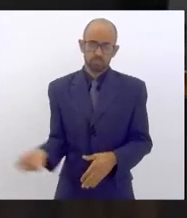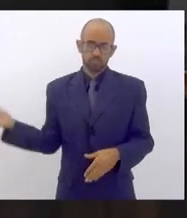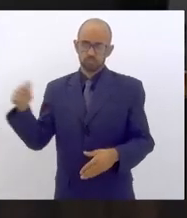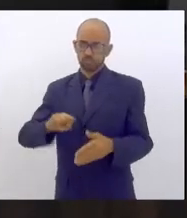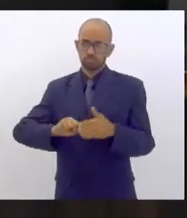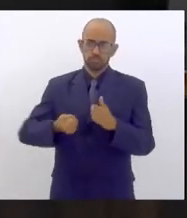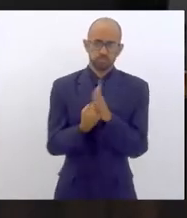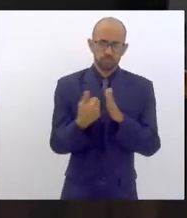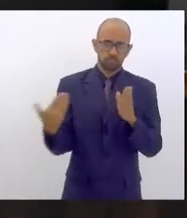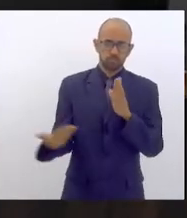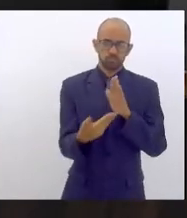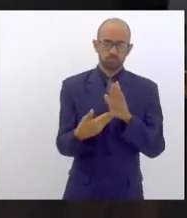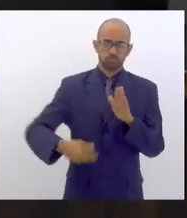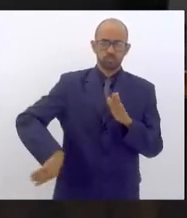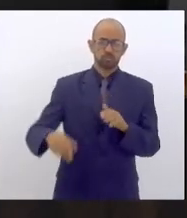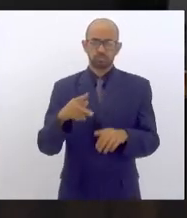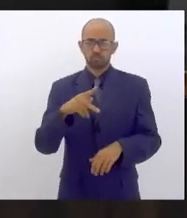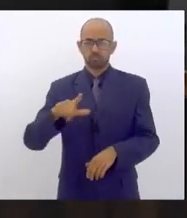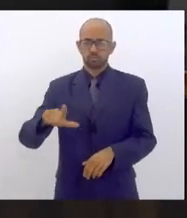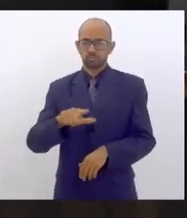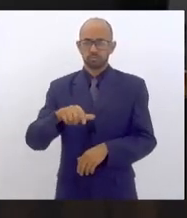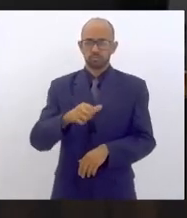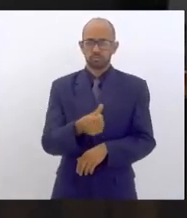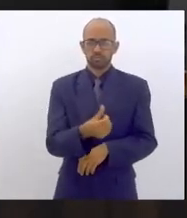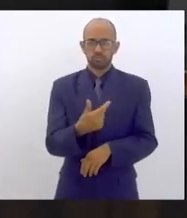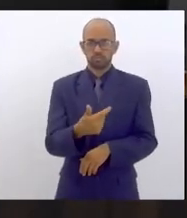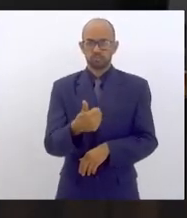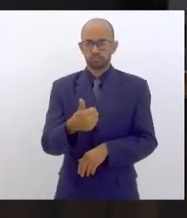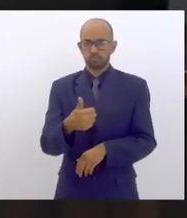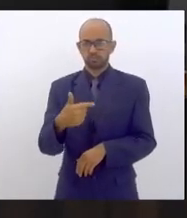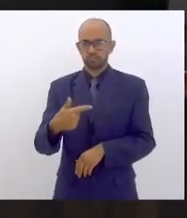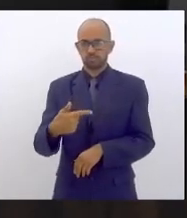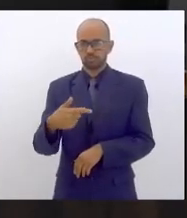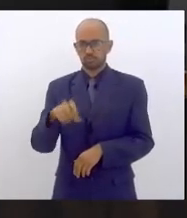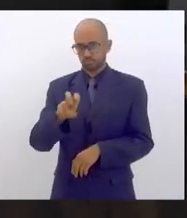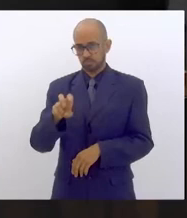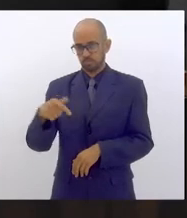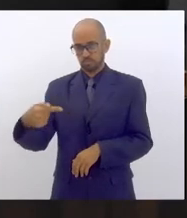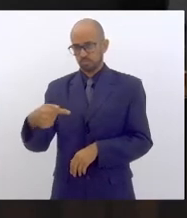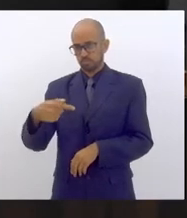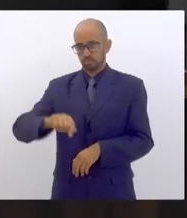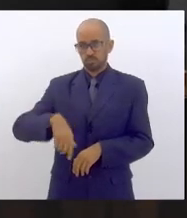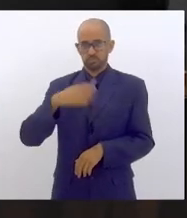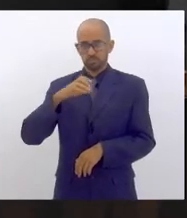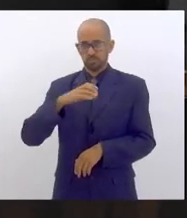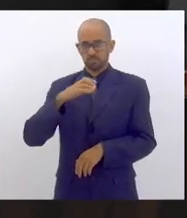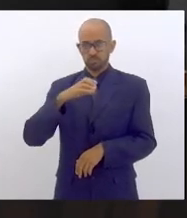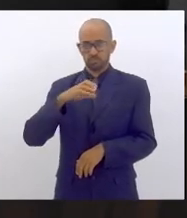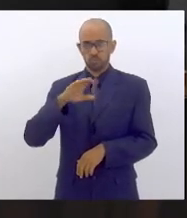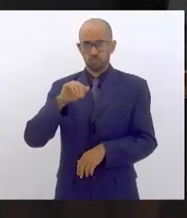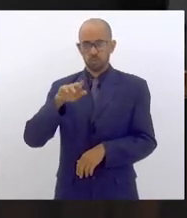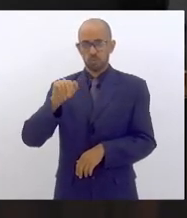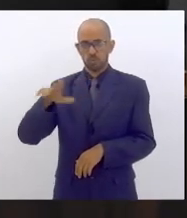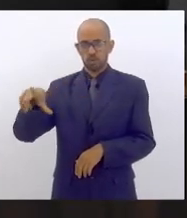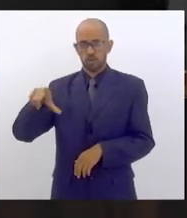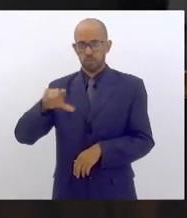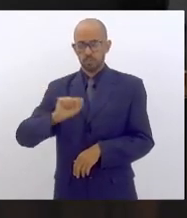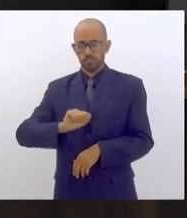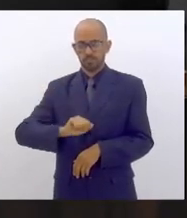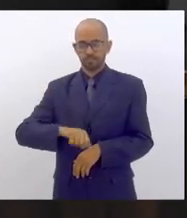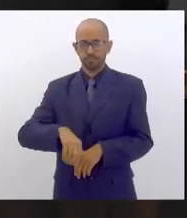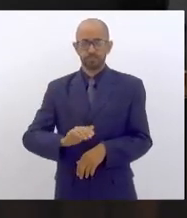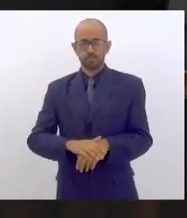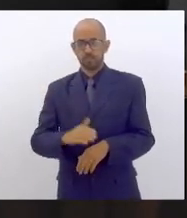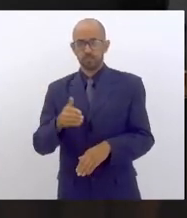projeto de lei 6157 de 22. De autoria dos deputados Coronel Salem e André Siciliano, que estabelece o ingresso